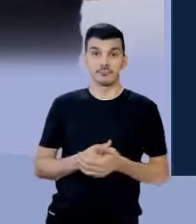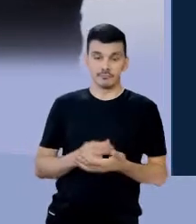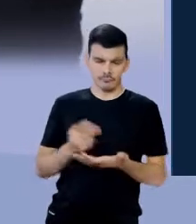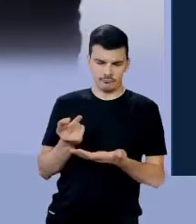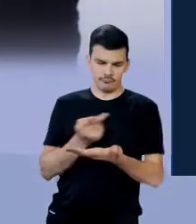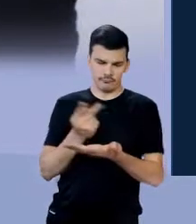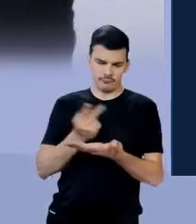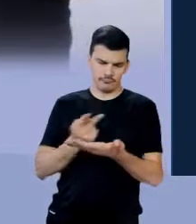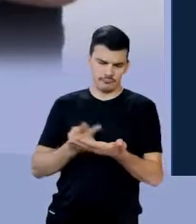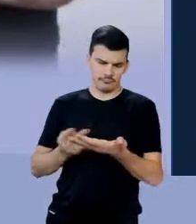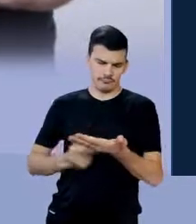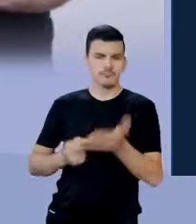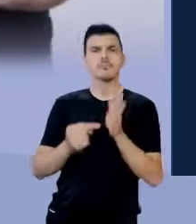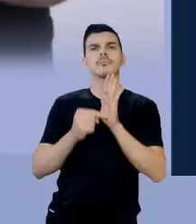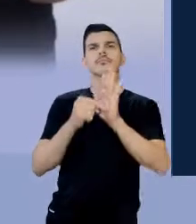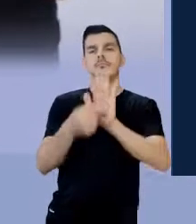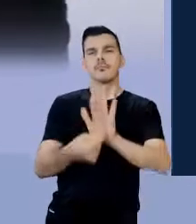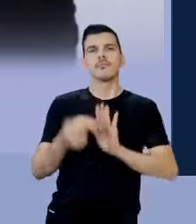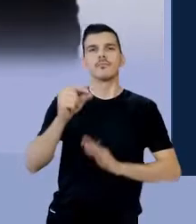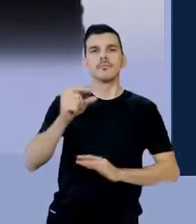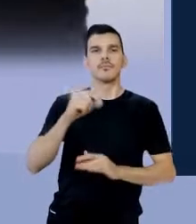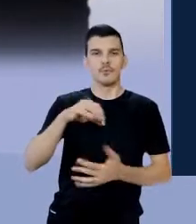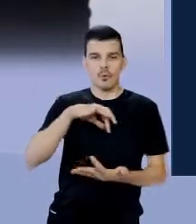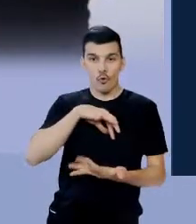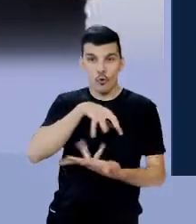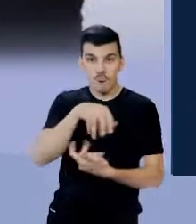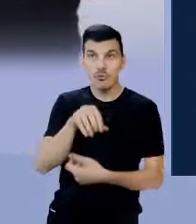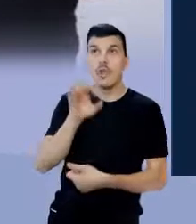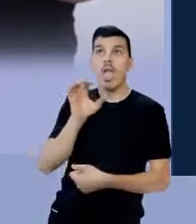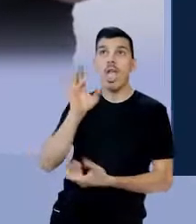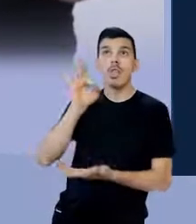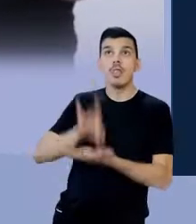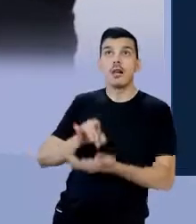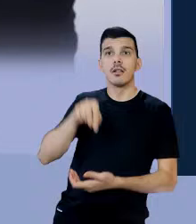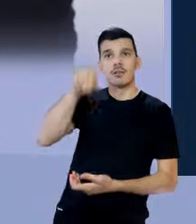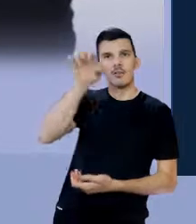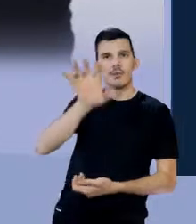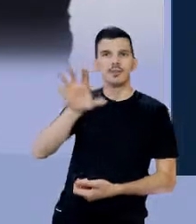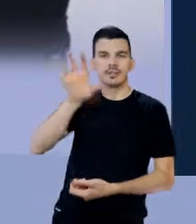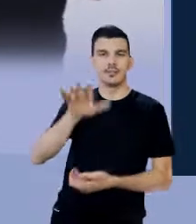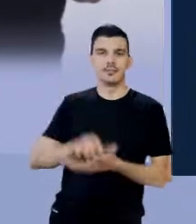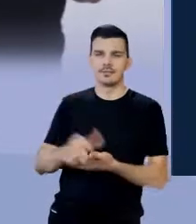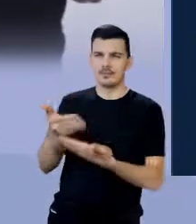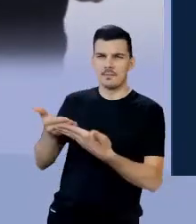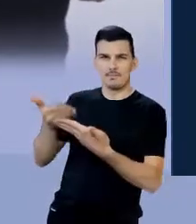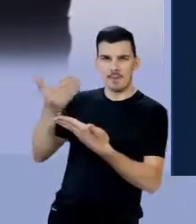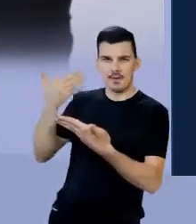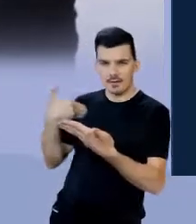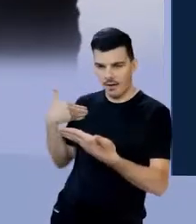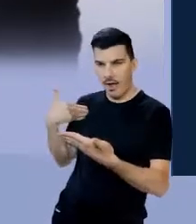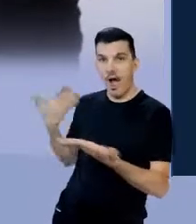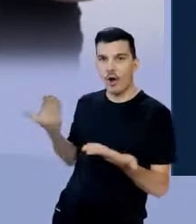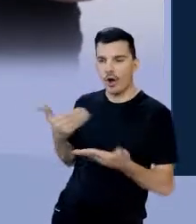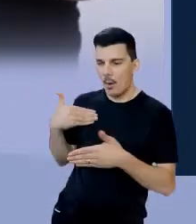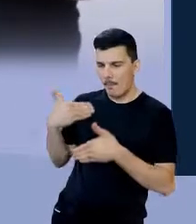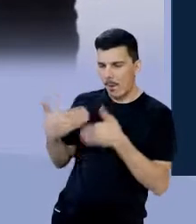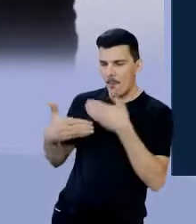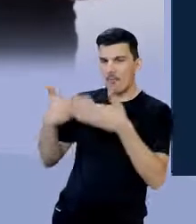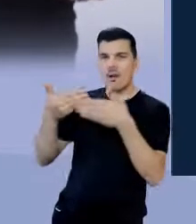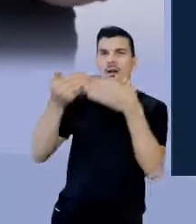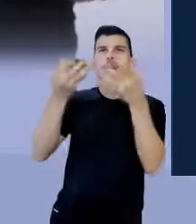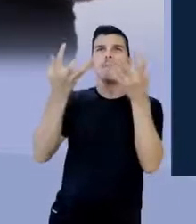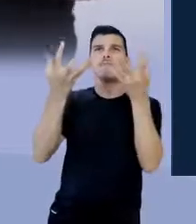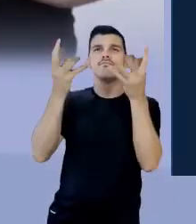histórias que ele vai contar nos mostrará o mundo nordestino de seu passado em processo